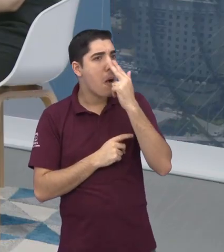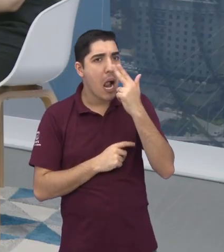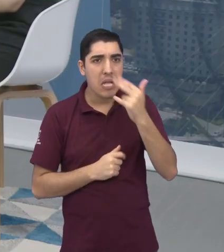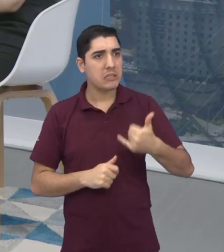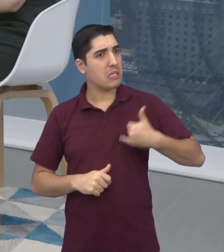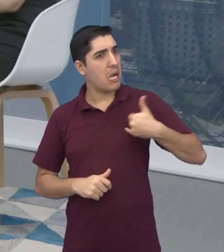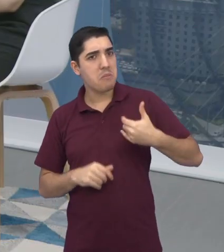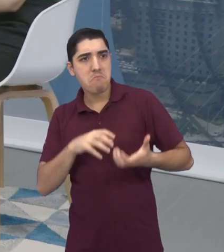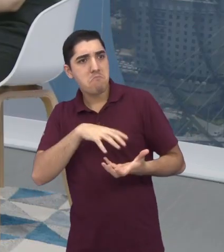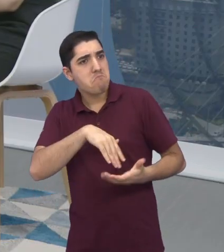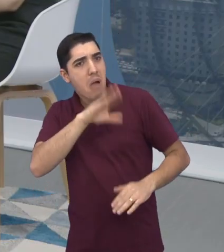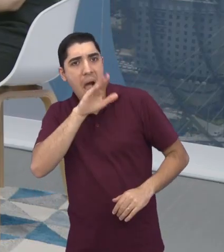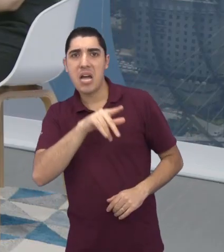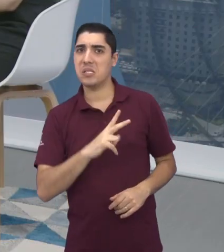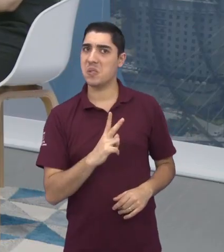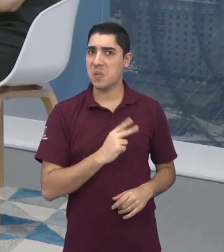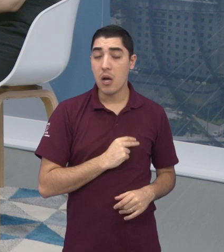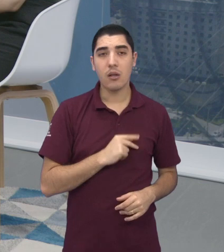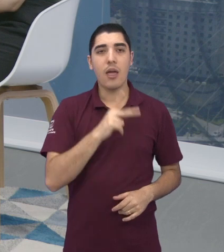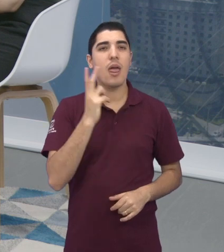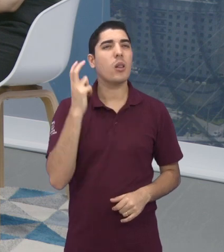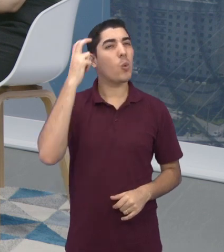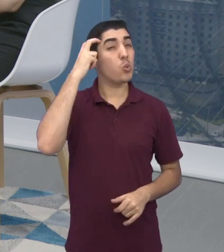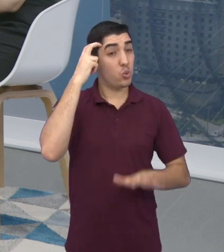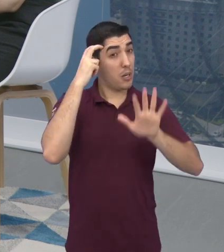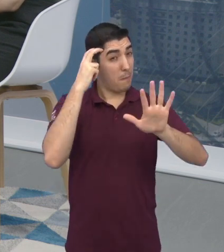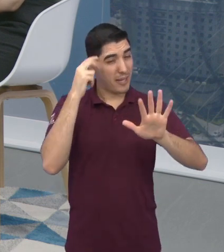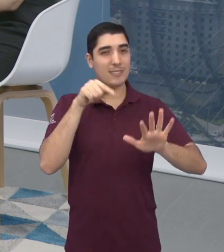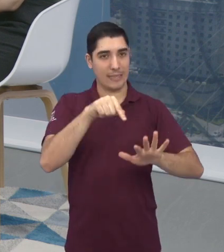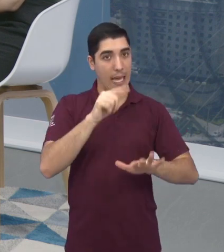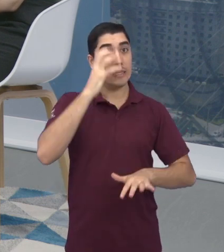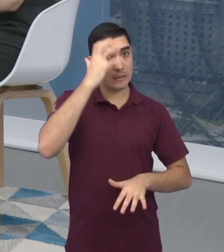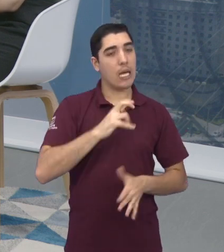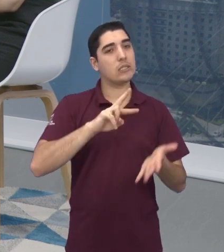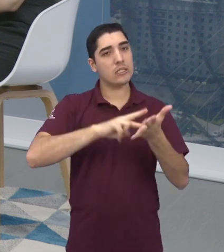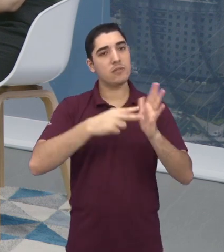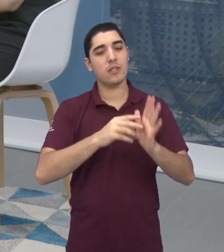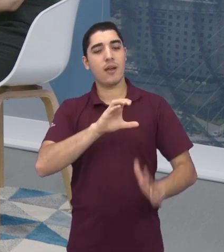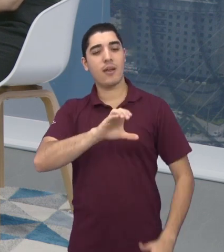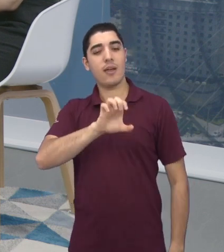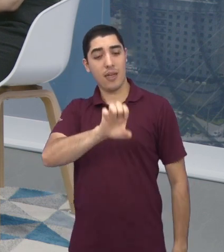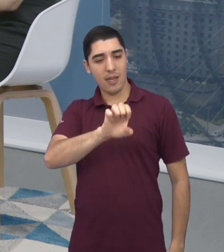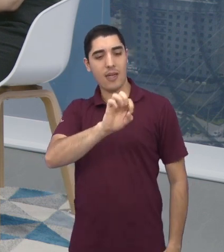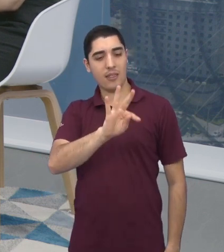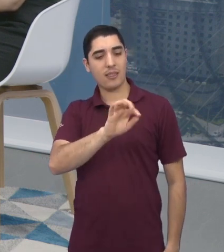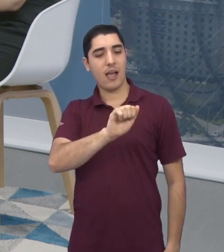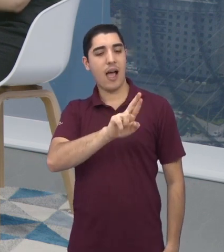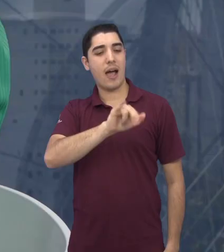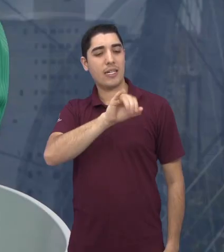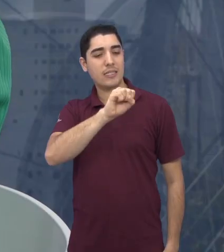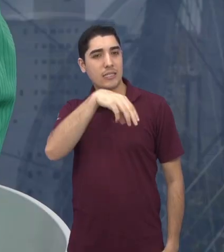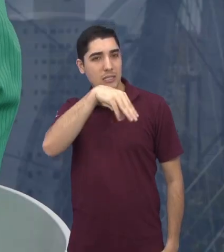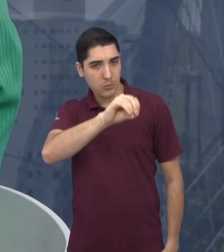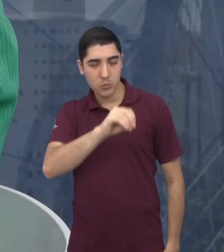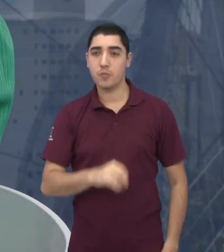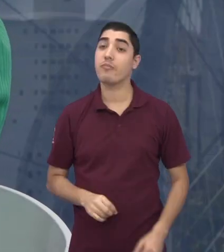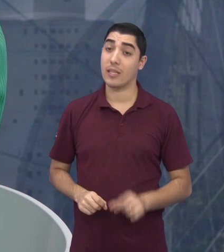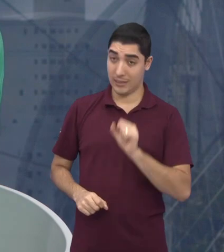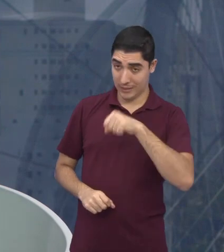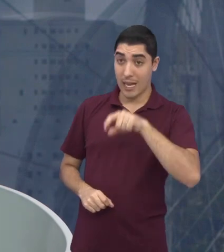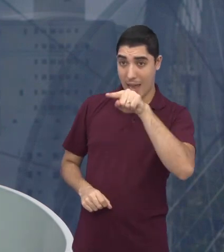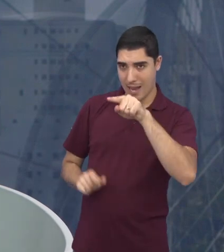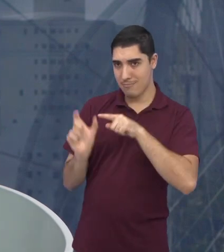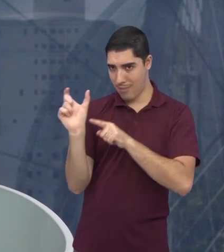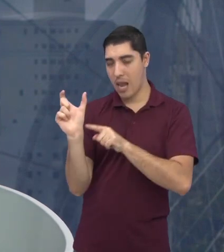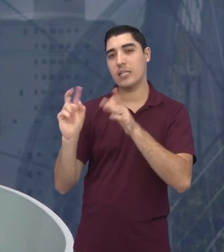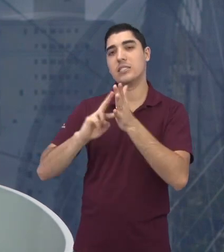coisa natural, cultural, mas que é muito sério, né? É tida como etarismo. Exatamente. O etarismo, ele é o preconceito